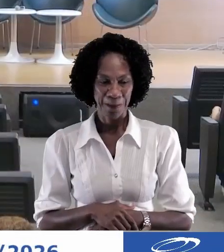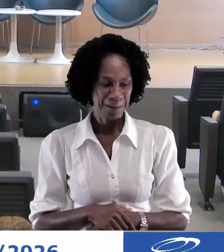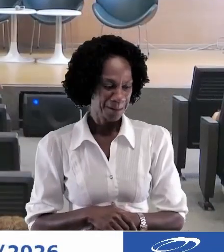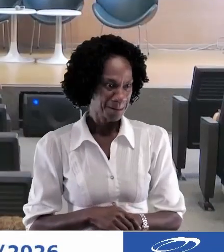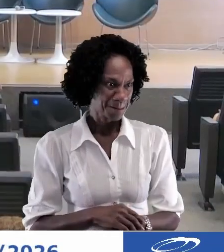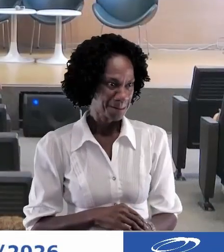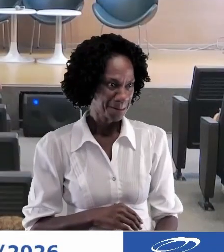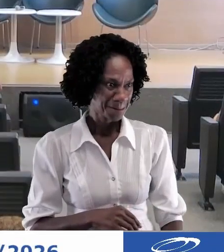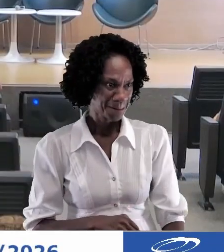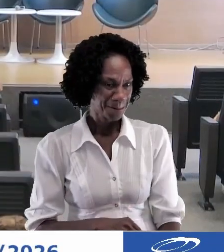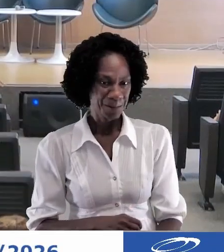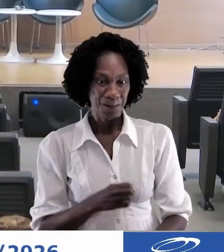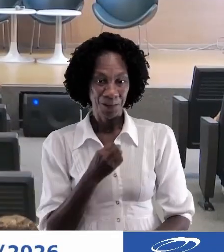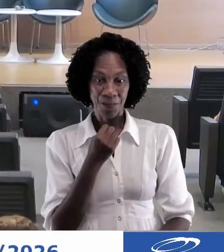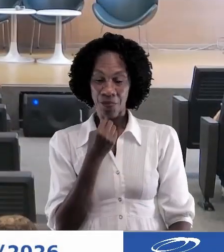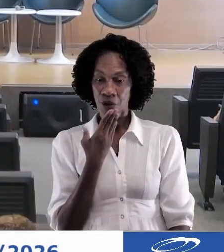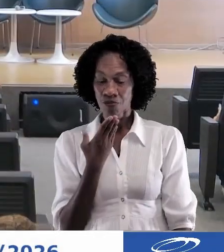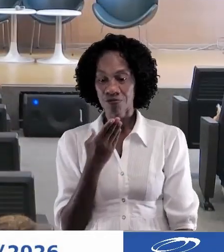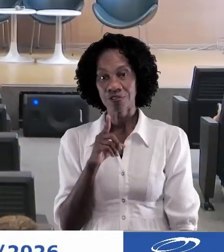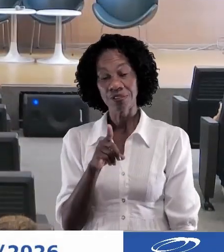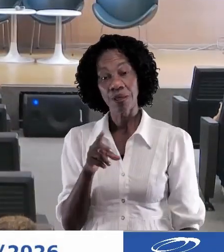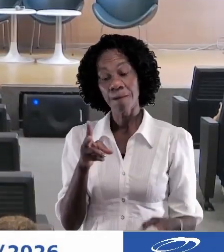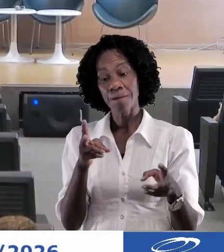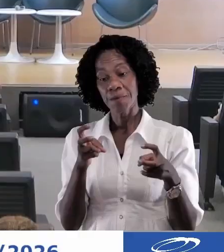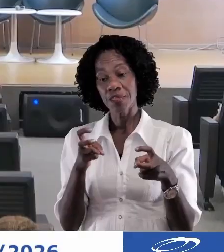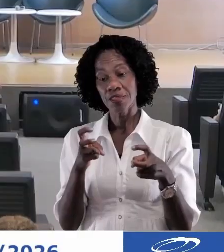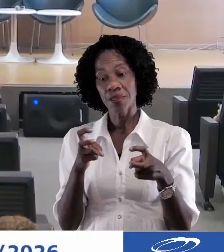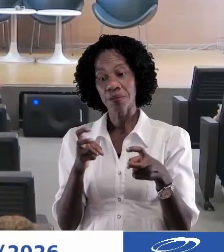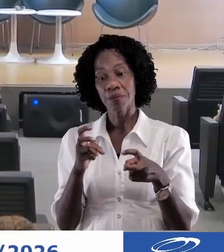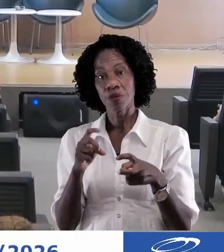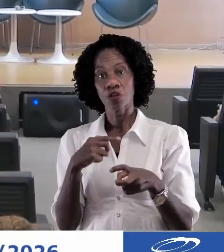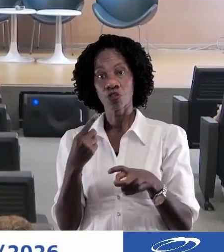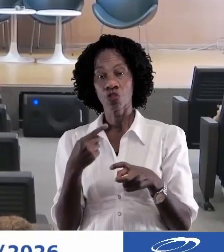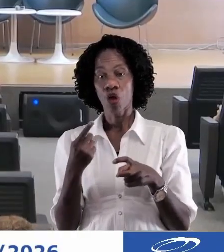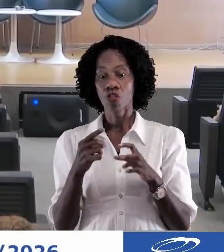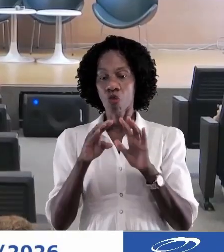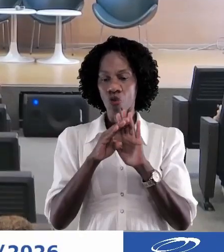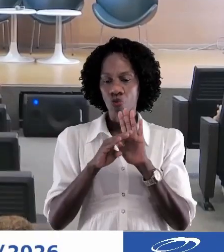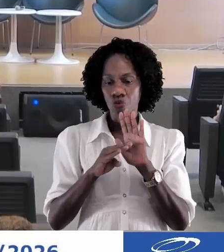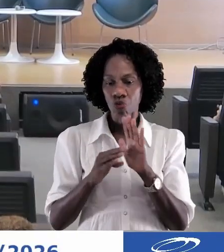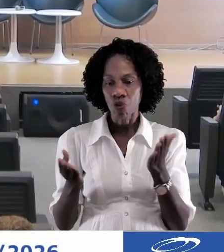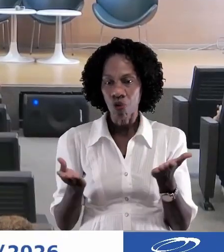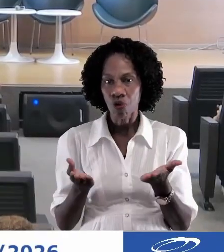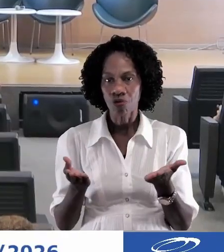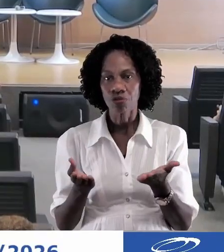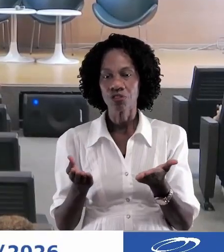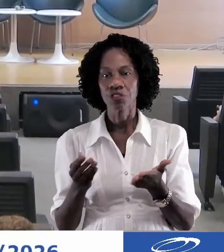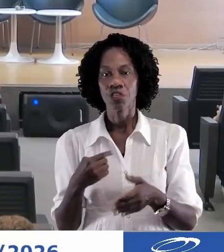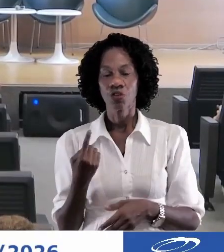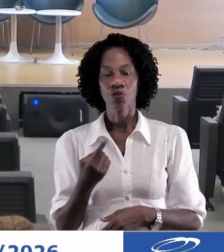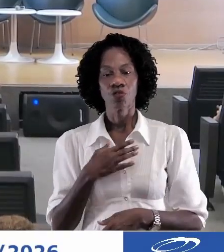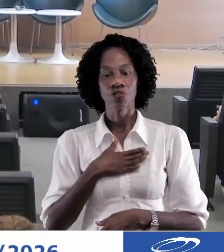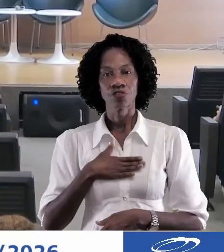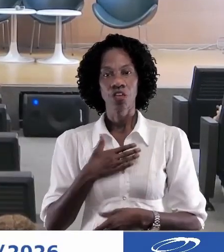Bom, prosseguindo então com a nossa programação de hoje, eu gostaria de convidar